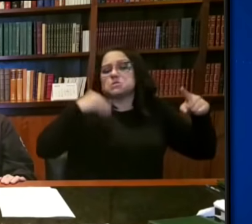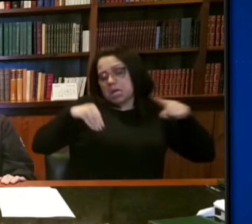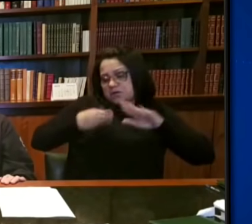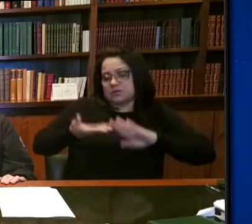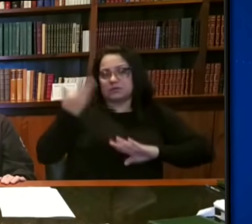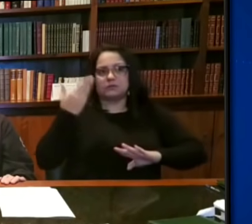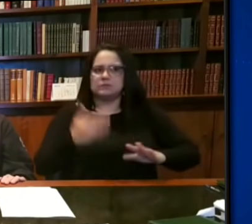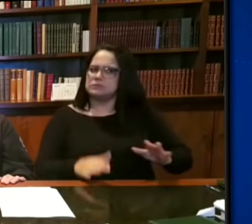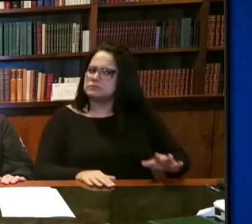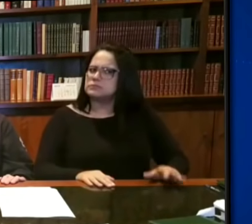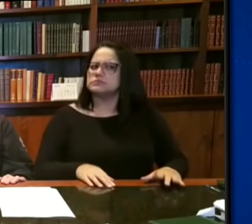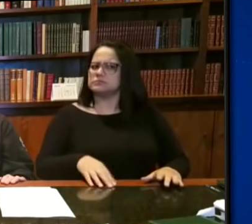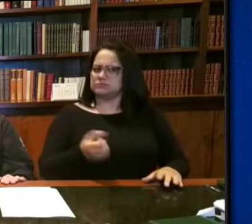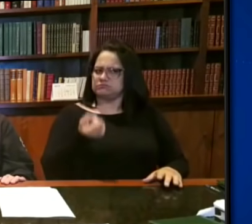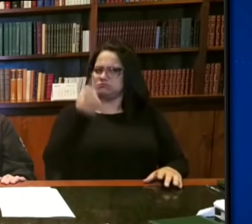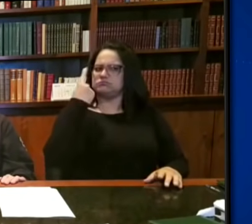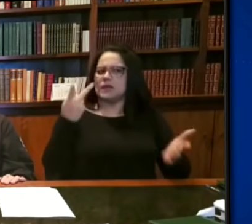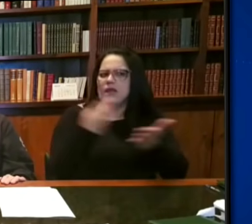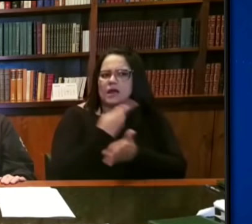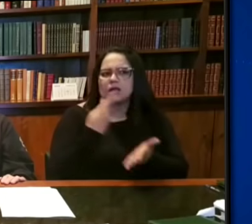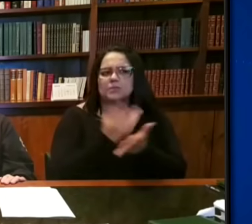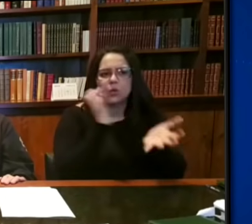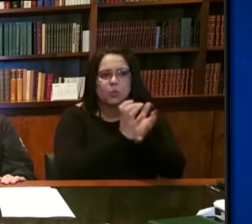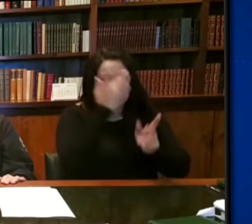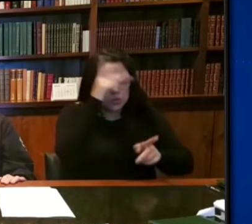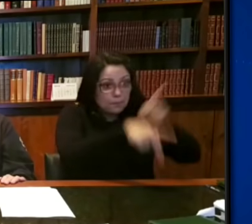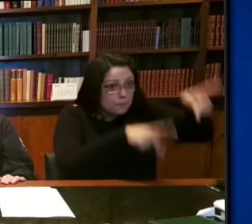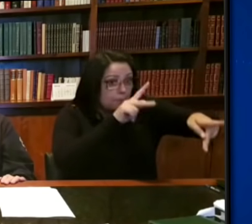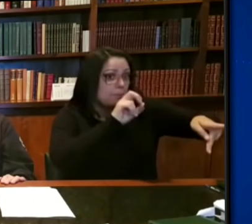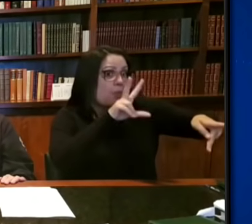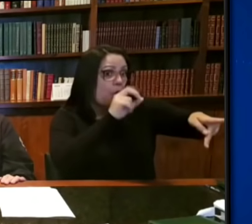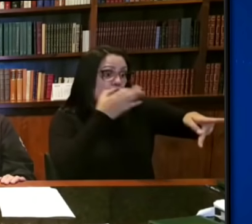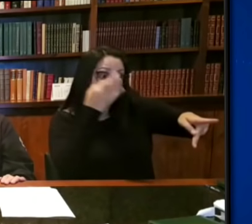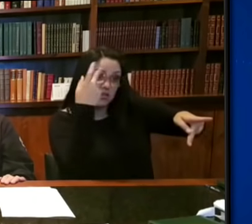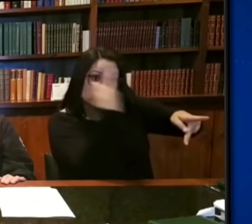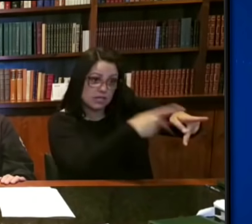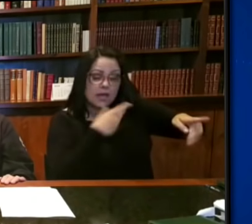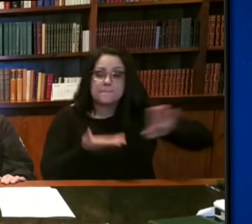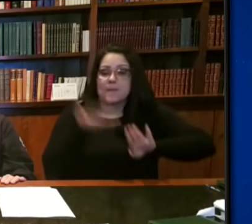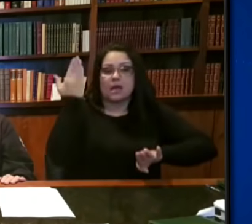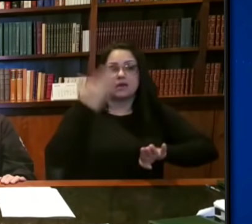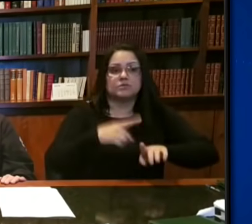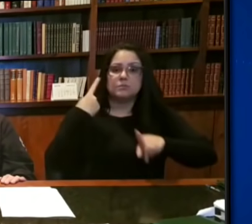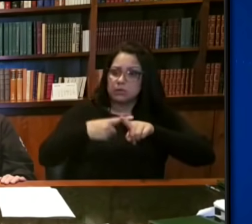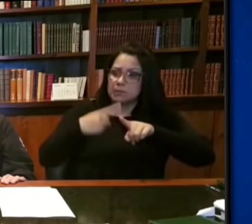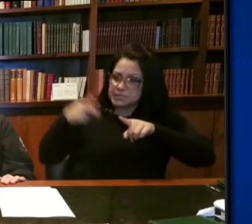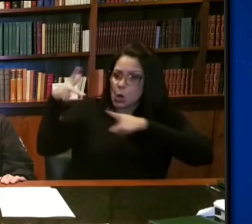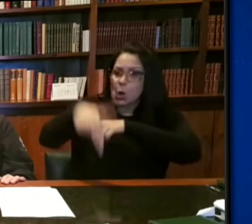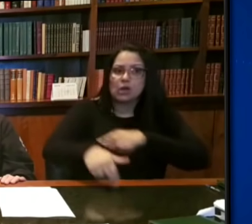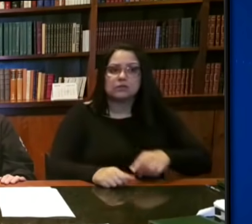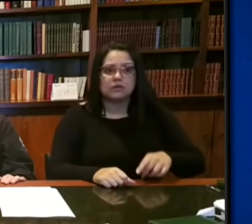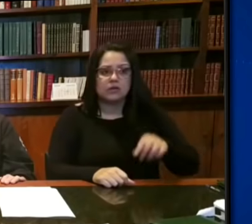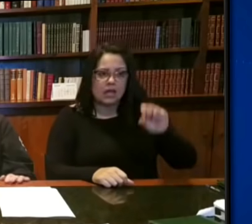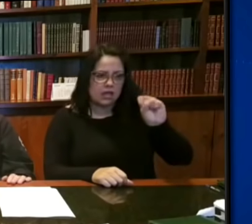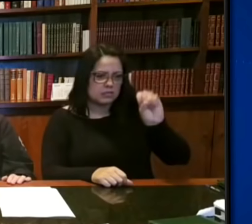a opinião pública está pedindo mais. A pergunta, na verdade, ela está dizendo o seguinte: por que que não corta? Será que o Supremo